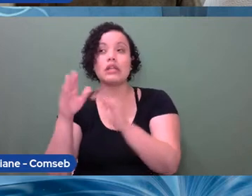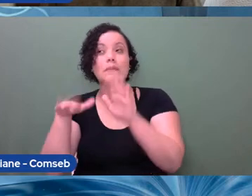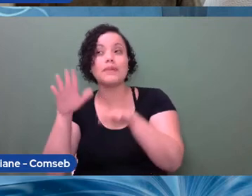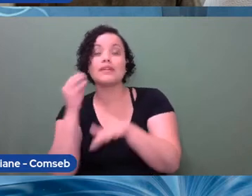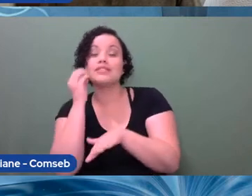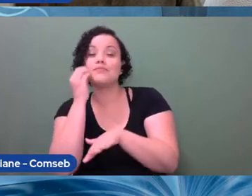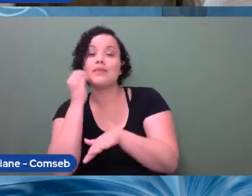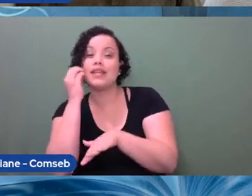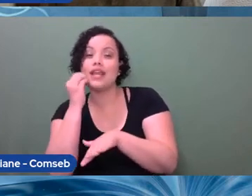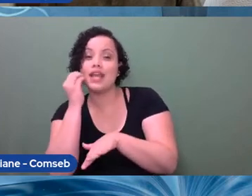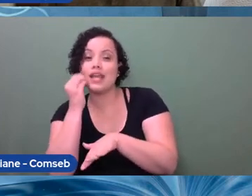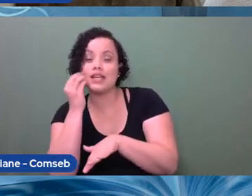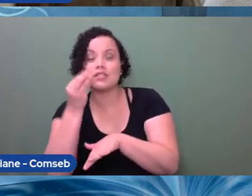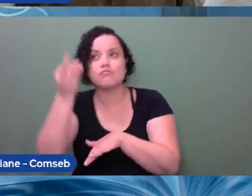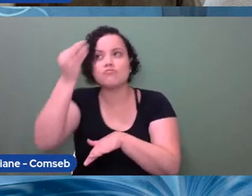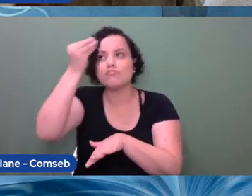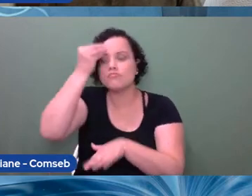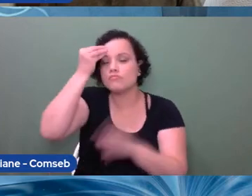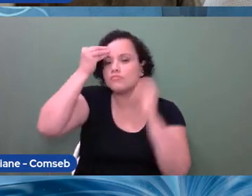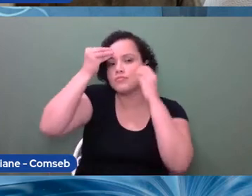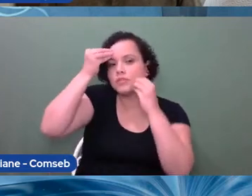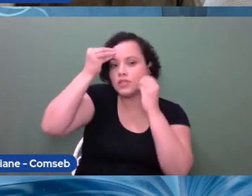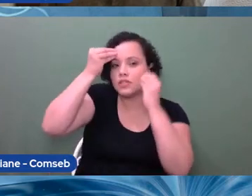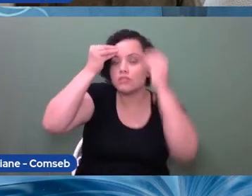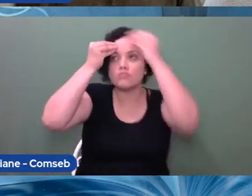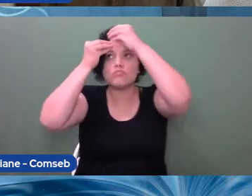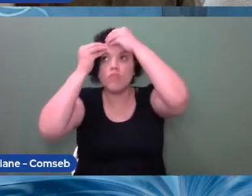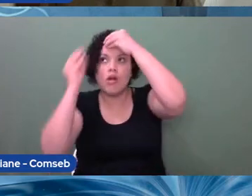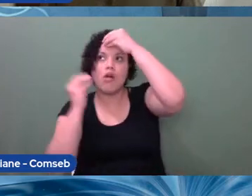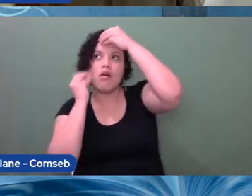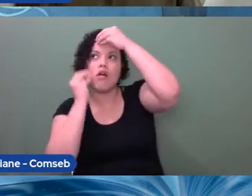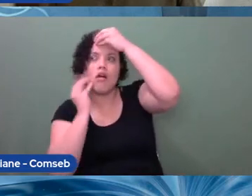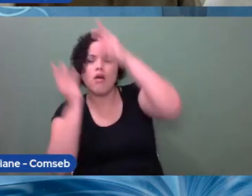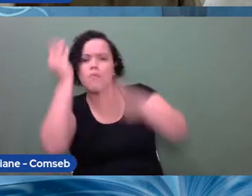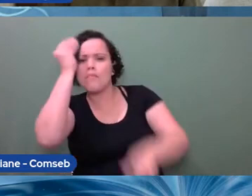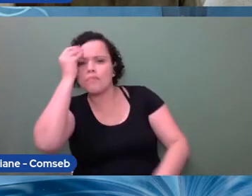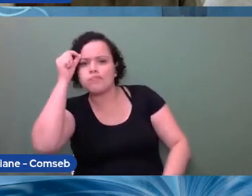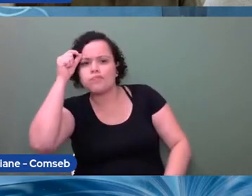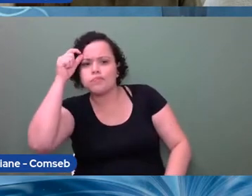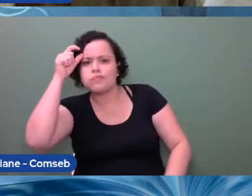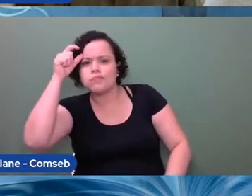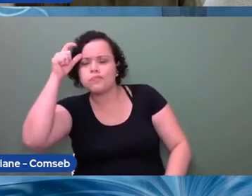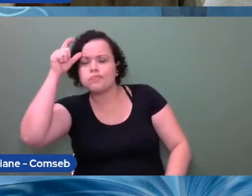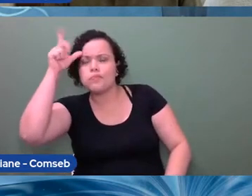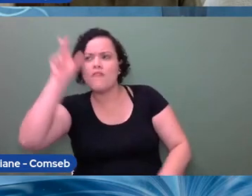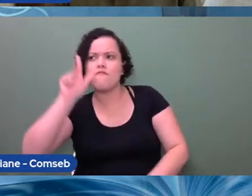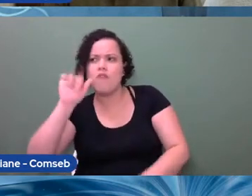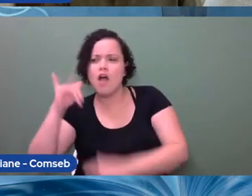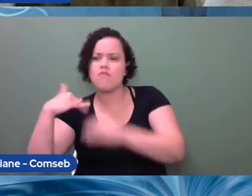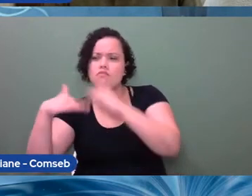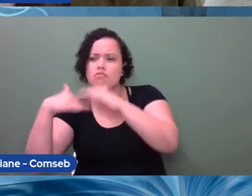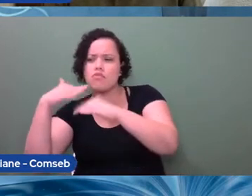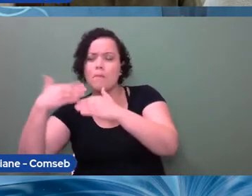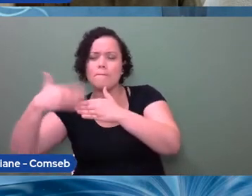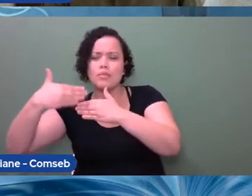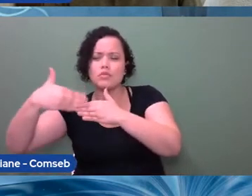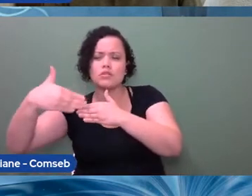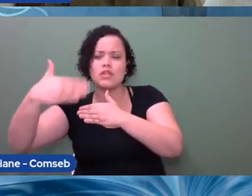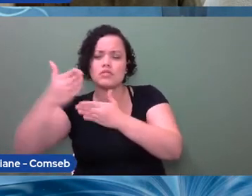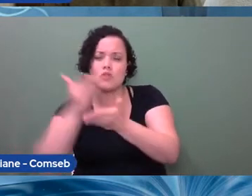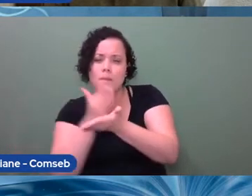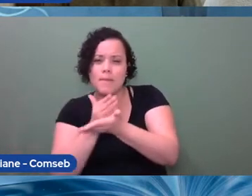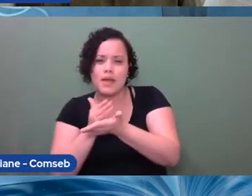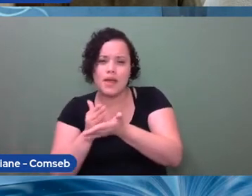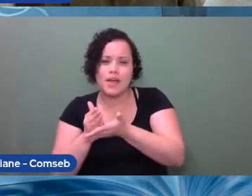essas informações para acumular mais informações, e vai evoluindo num processo que começa na